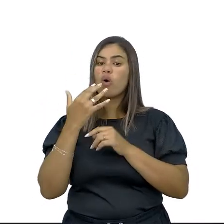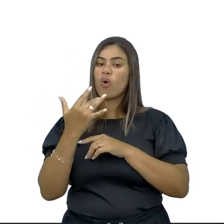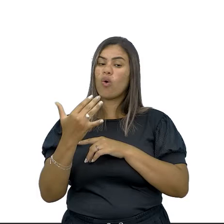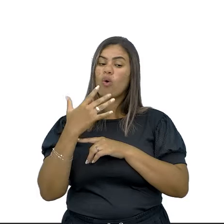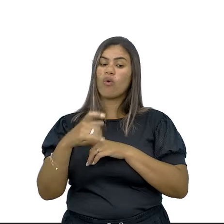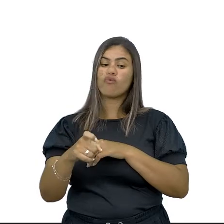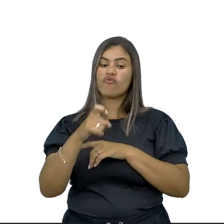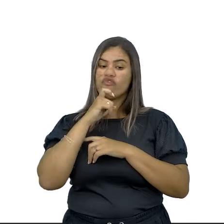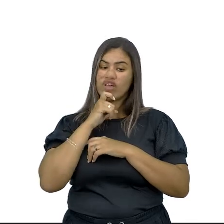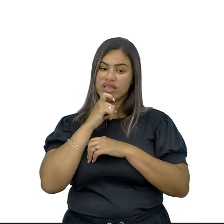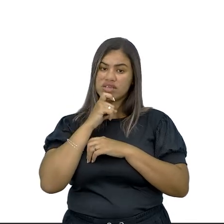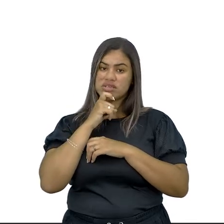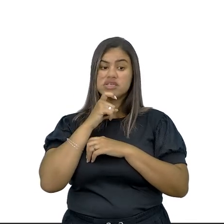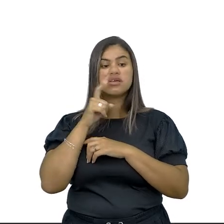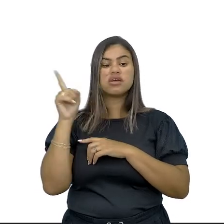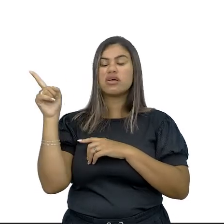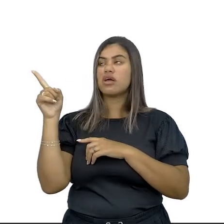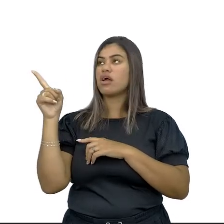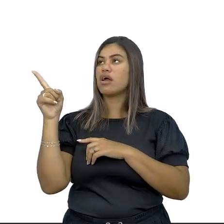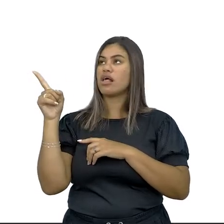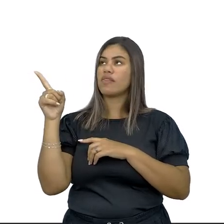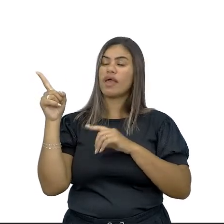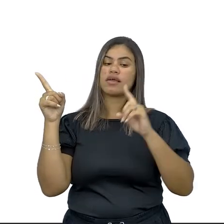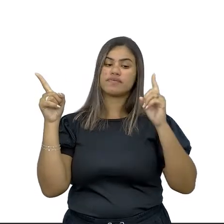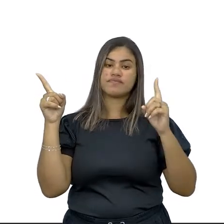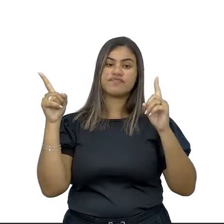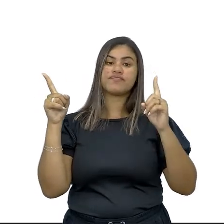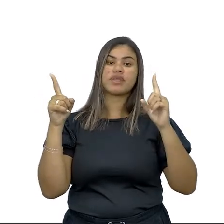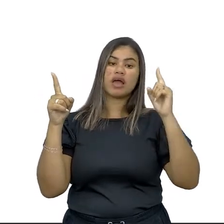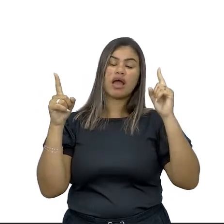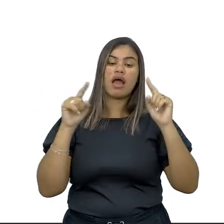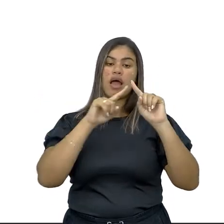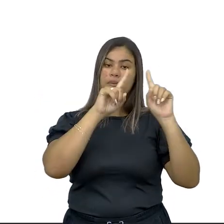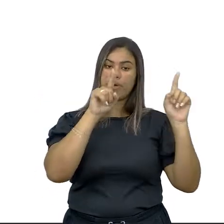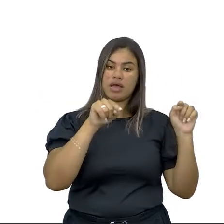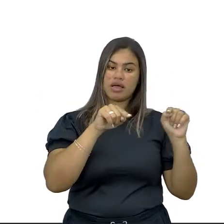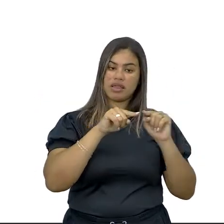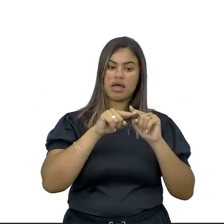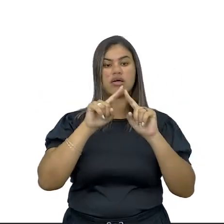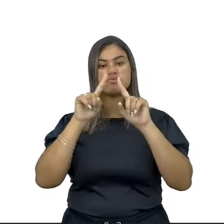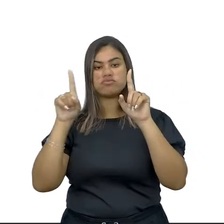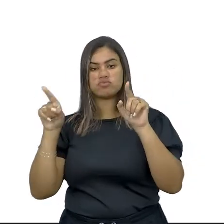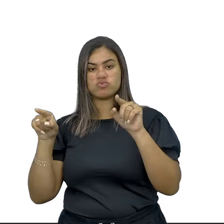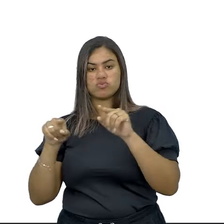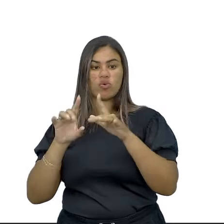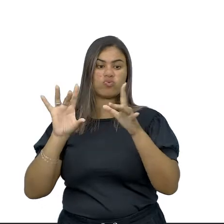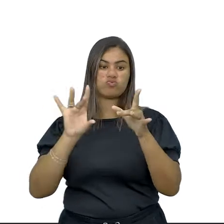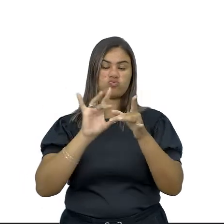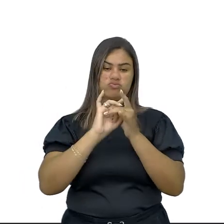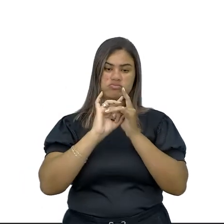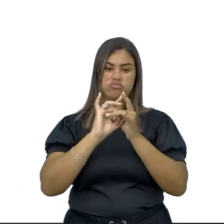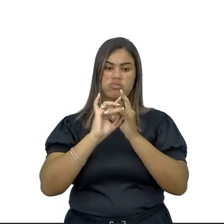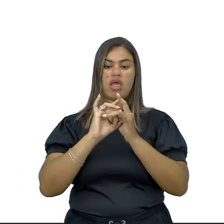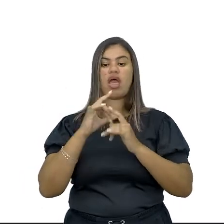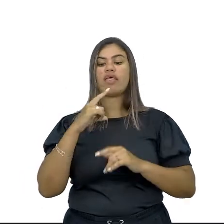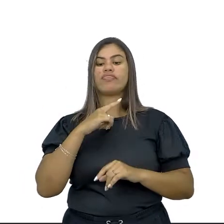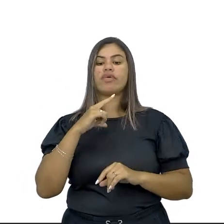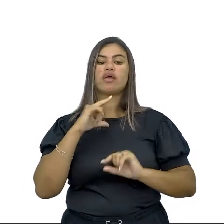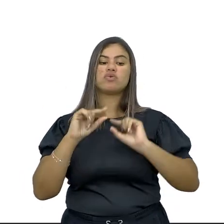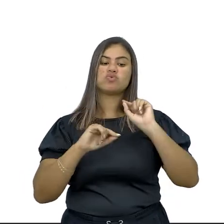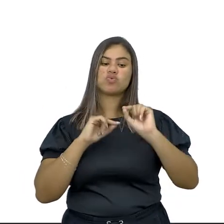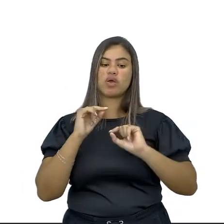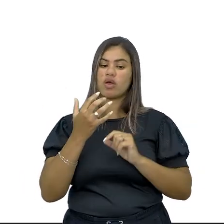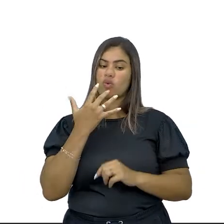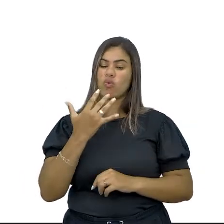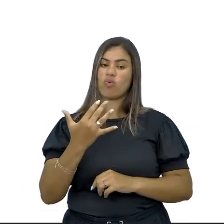formações de etapa e de ano série possuem pontos em comum. Assim, nós temos no esquema, né, em